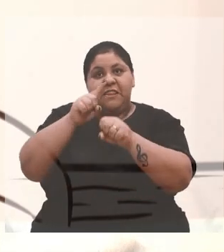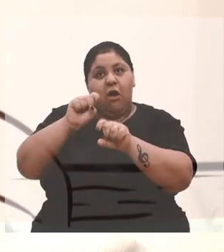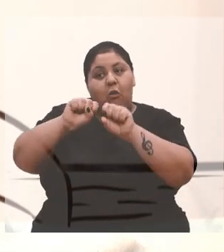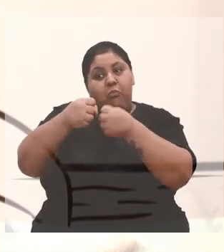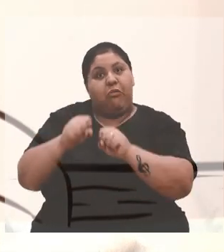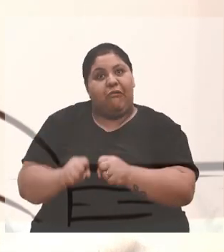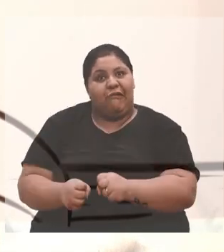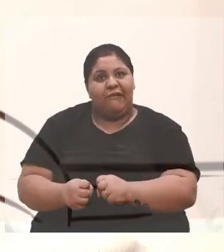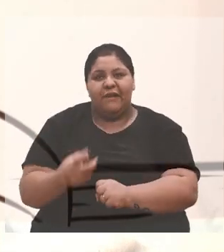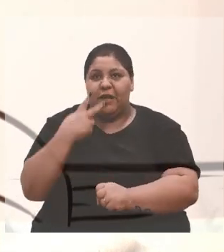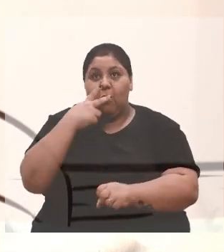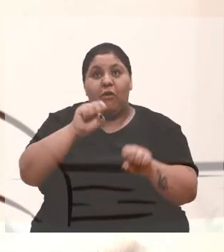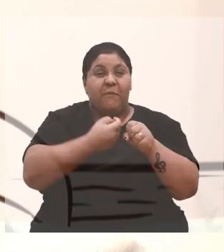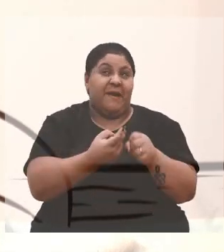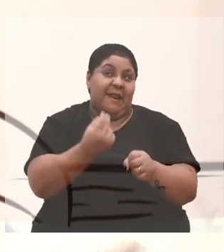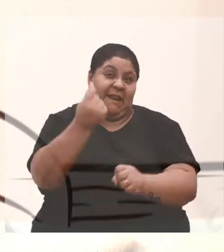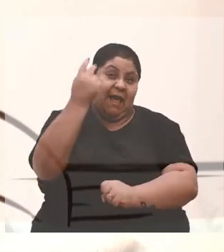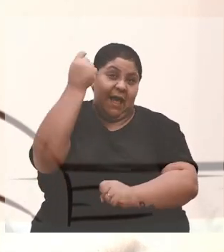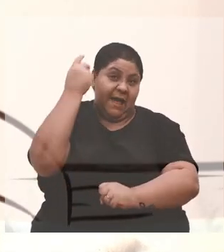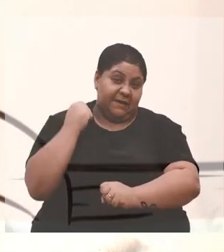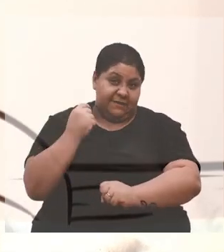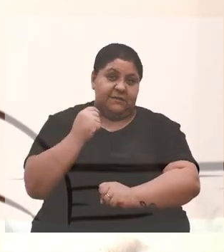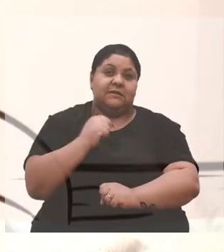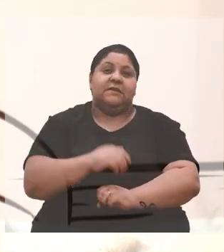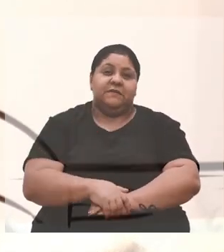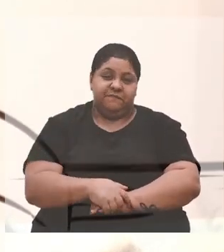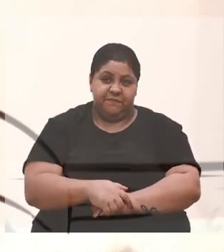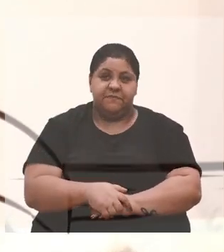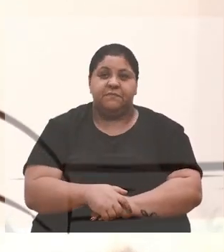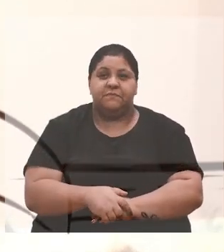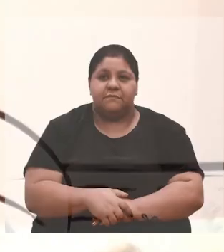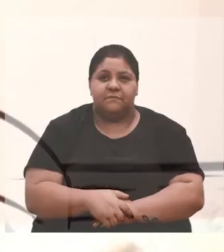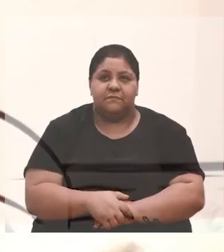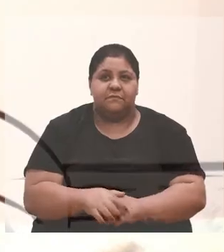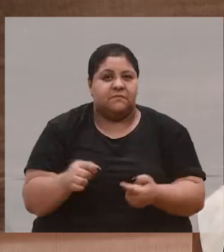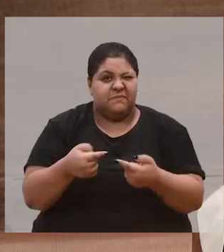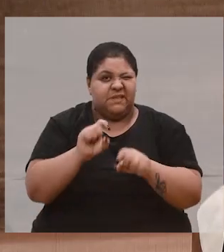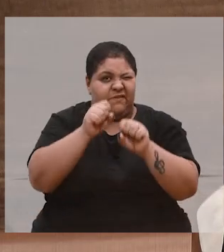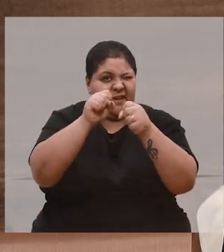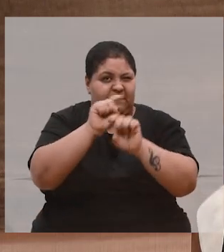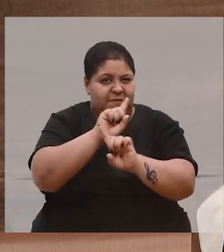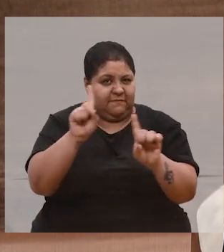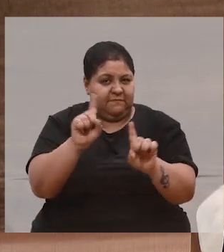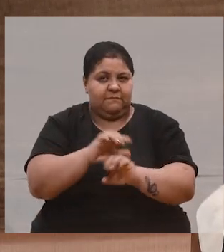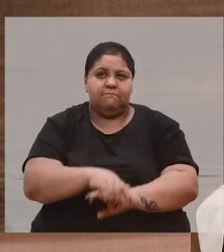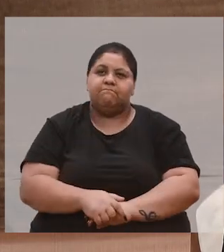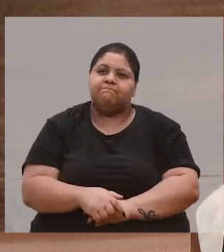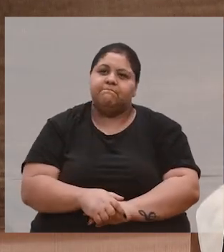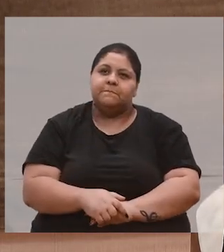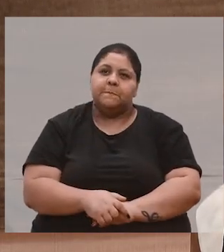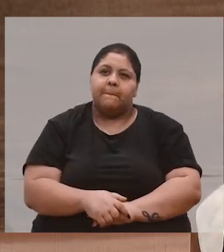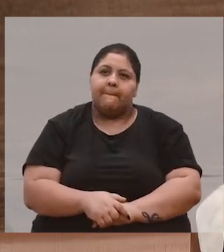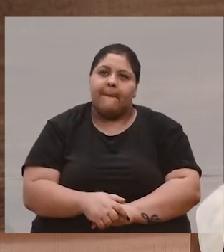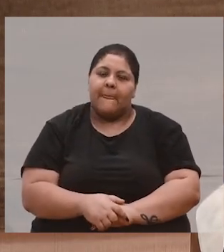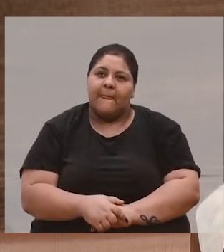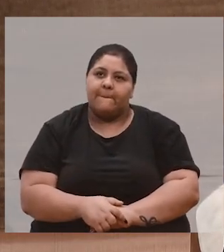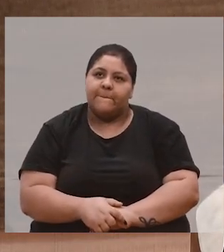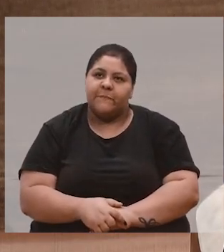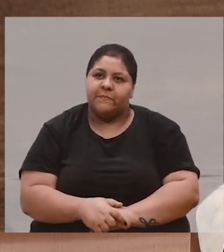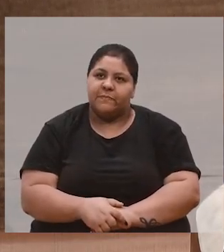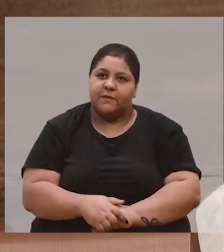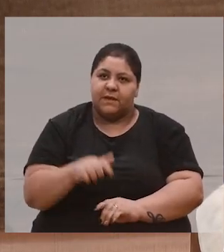quebre os ossos que nem eu quebrei uma vez. Sim. Mas não vai quebrar. E aqui no